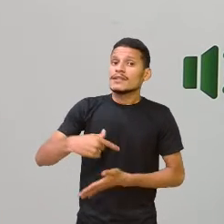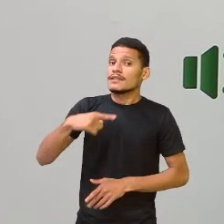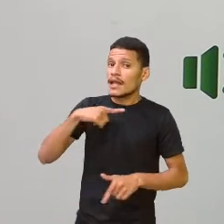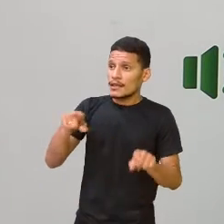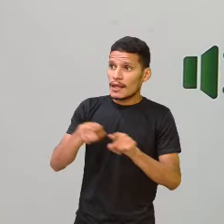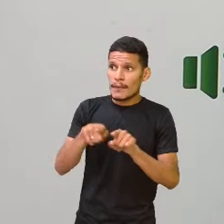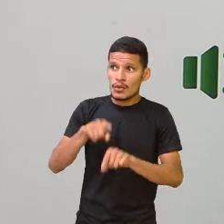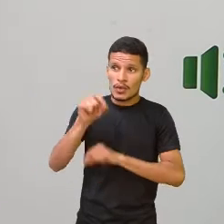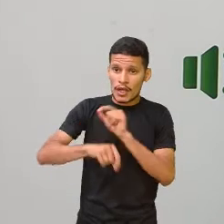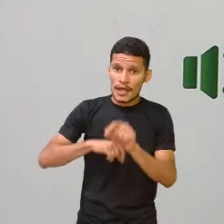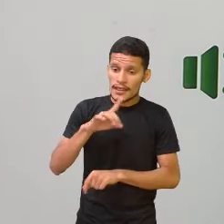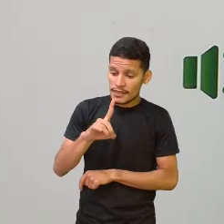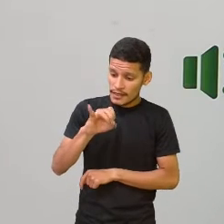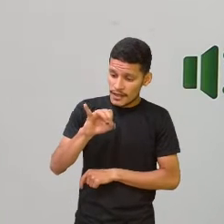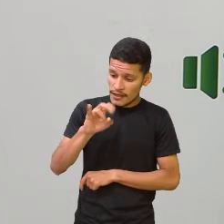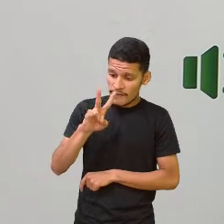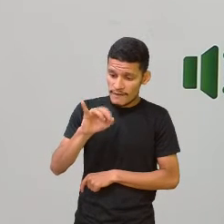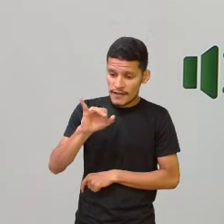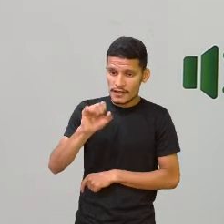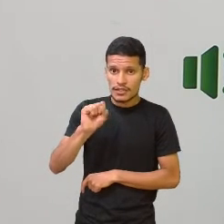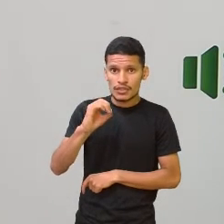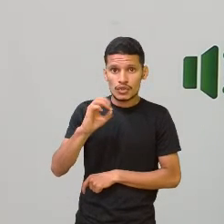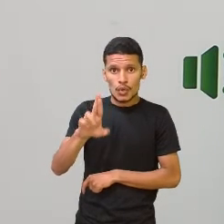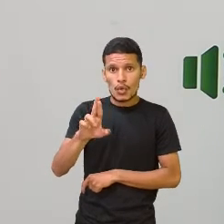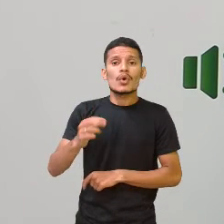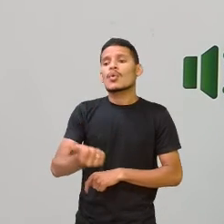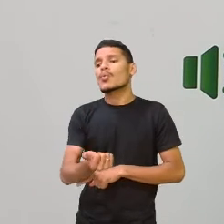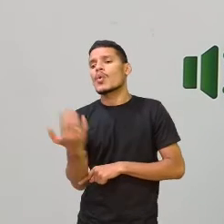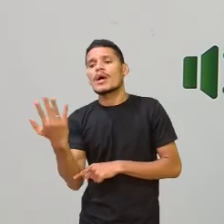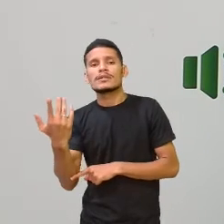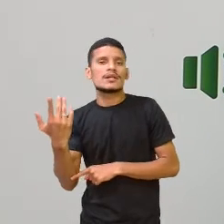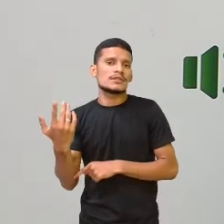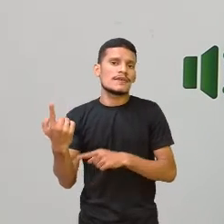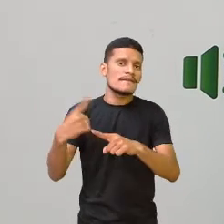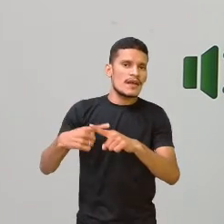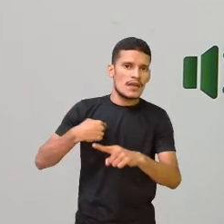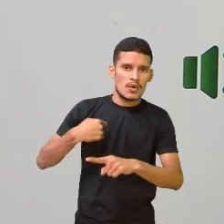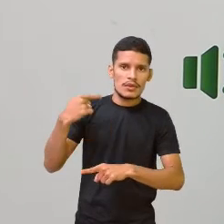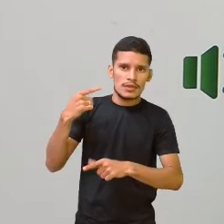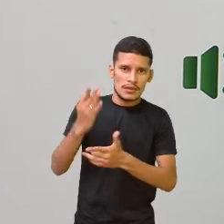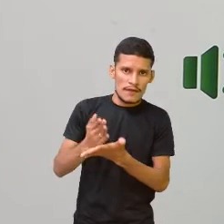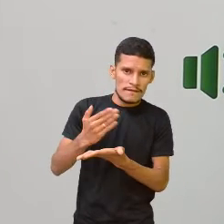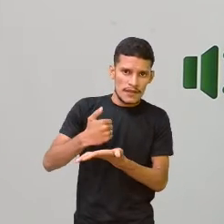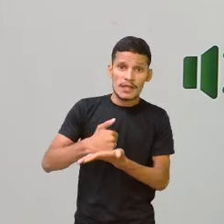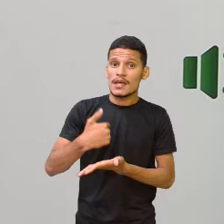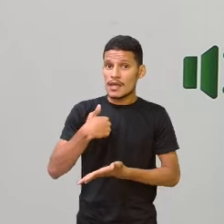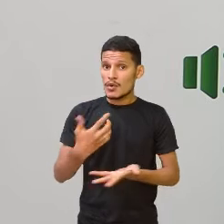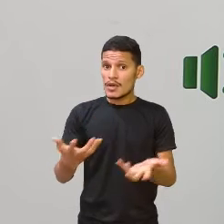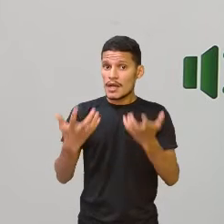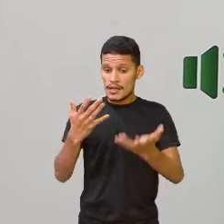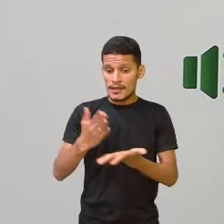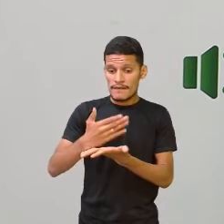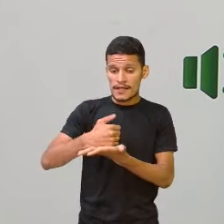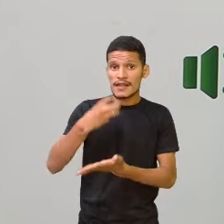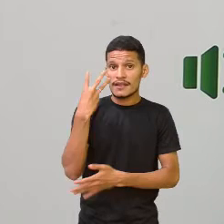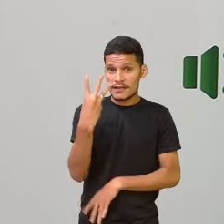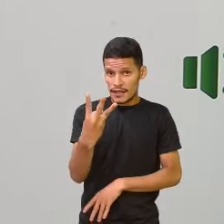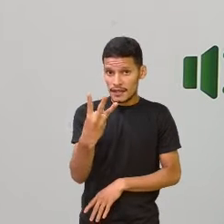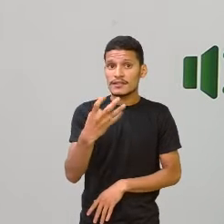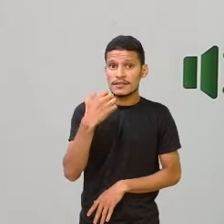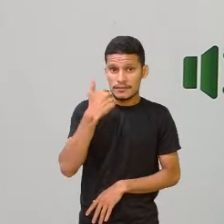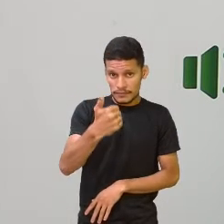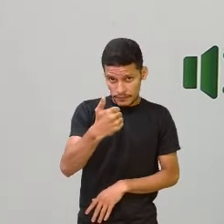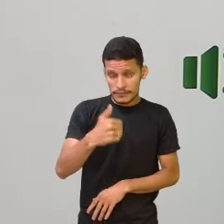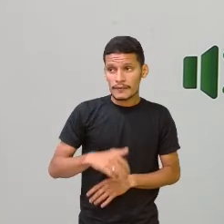divisor, que é por quantas vezes eu vou dividir. Nesse caso, eu dividi para 3 irmãos,